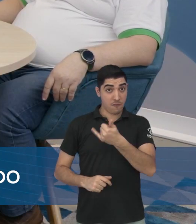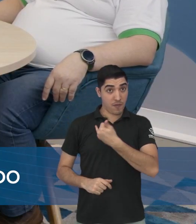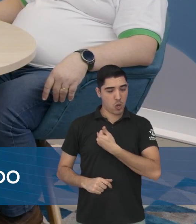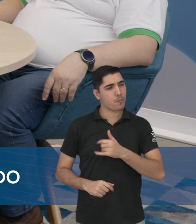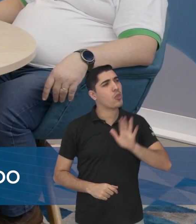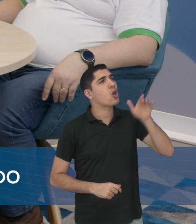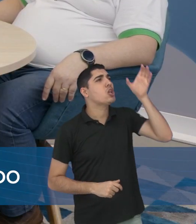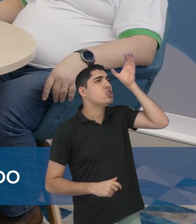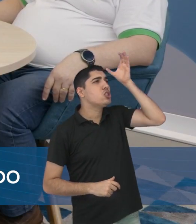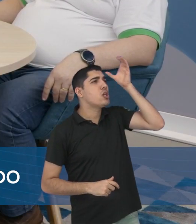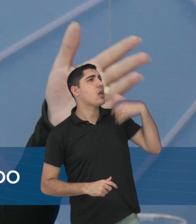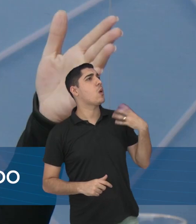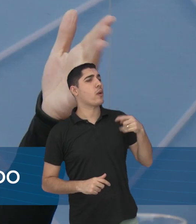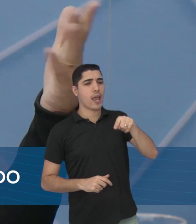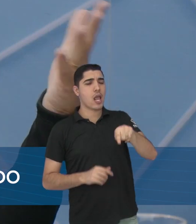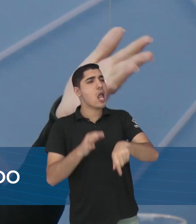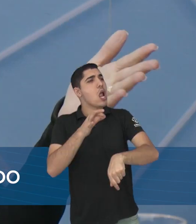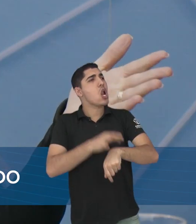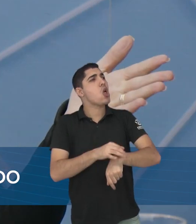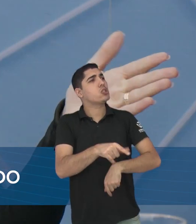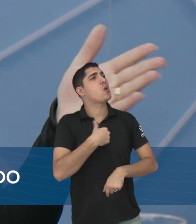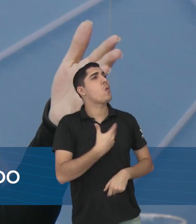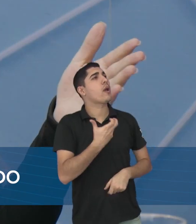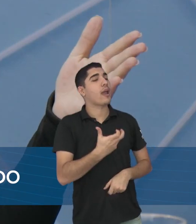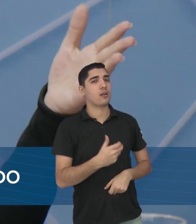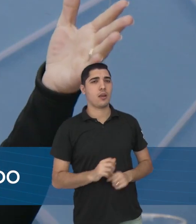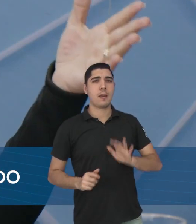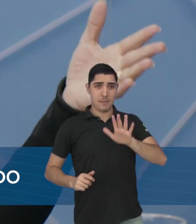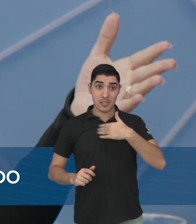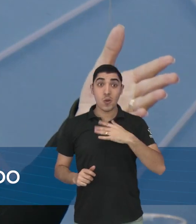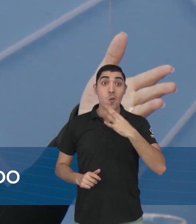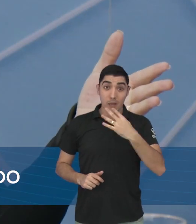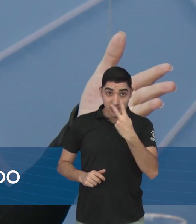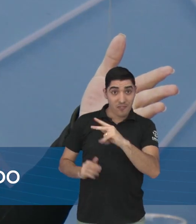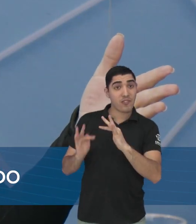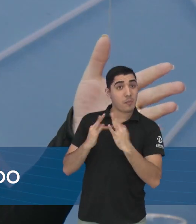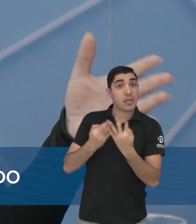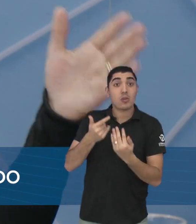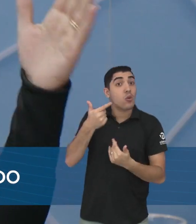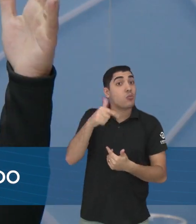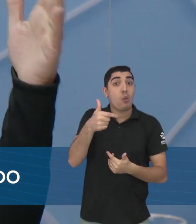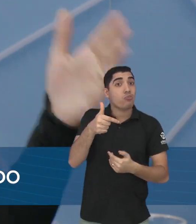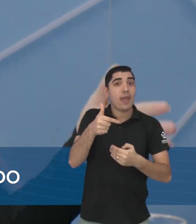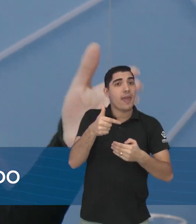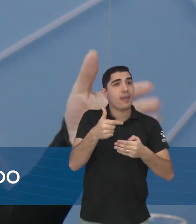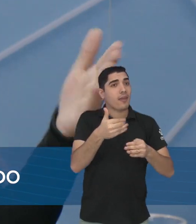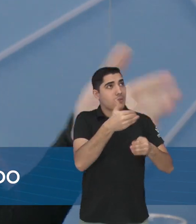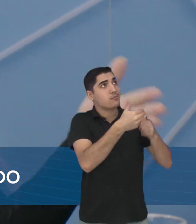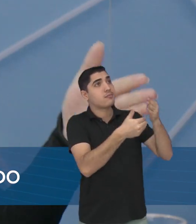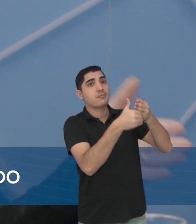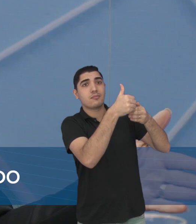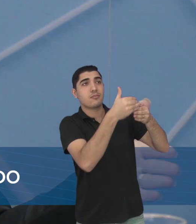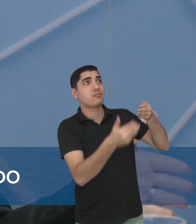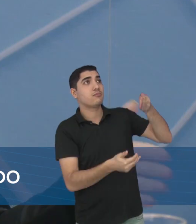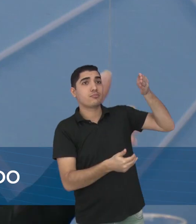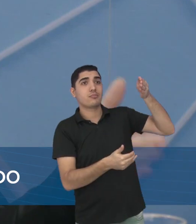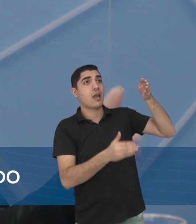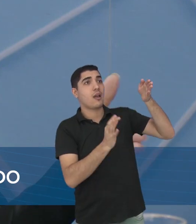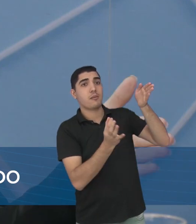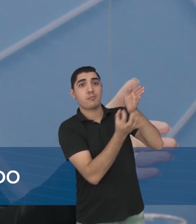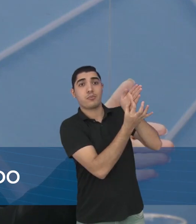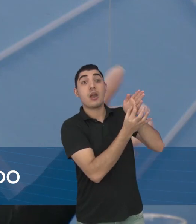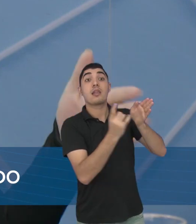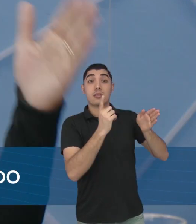relógio. Mas na casa dele, eu conheço essa família, eu sei que não tinha parede, né? Porque moram numa comunidade,